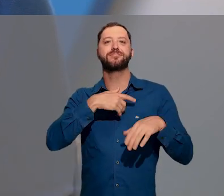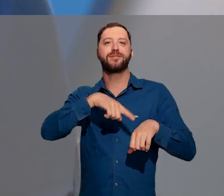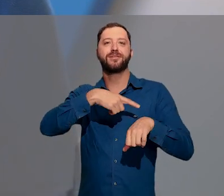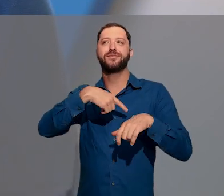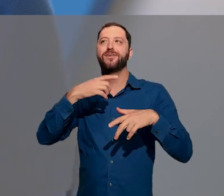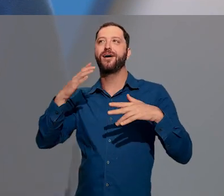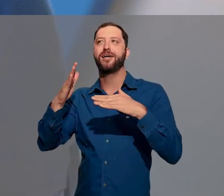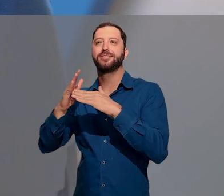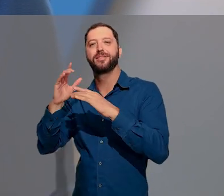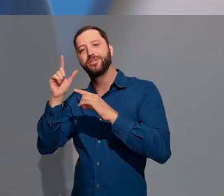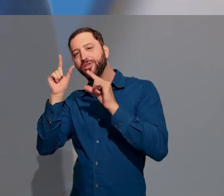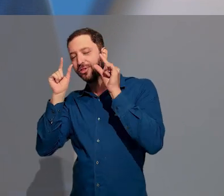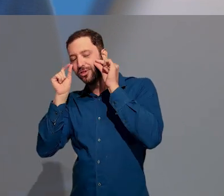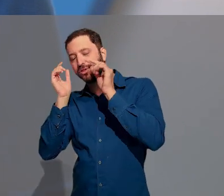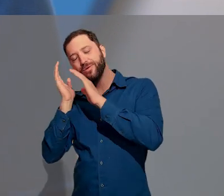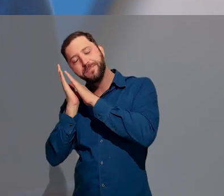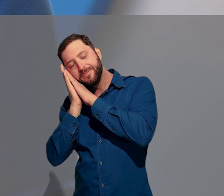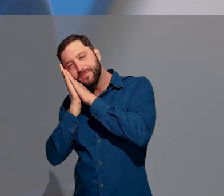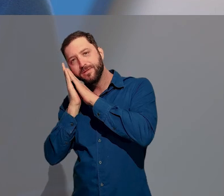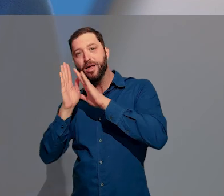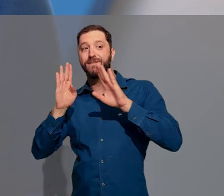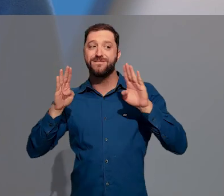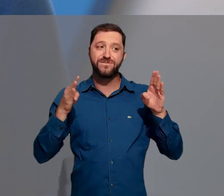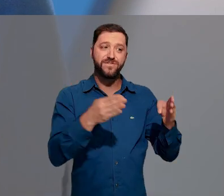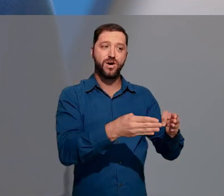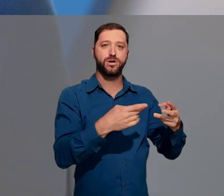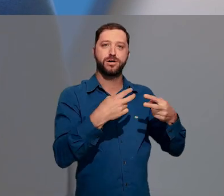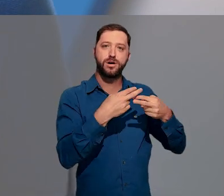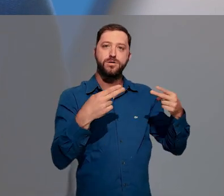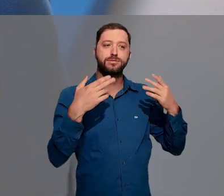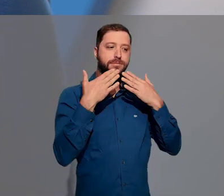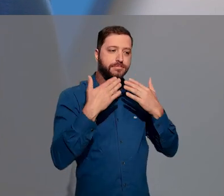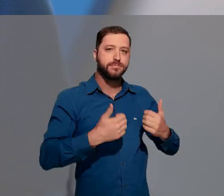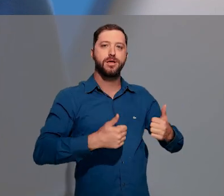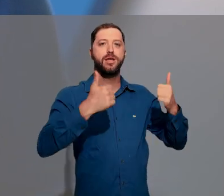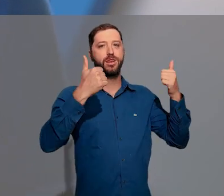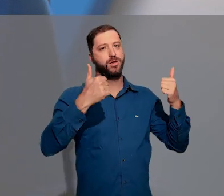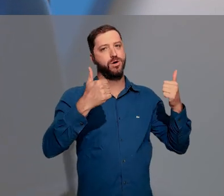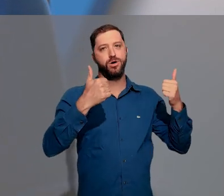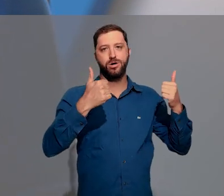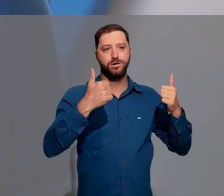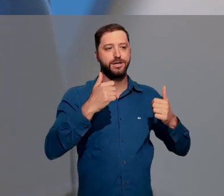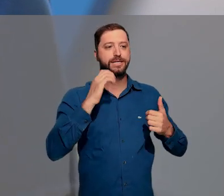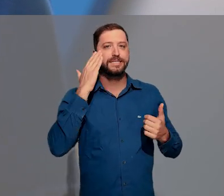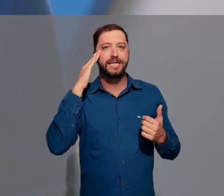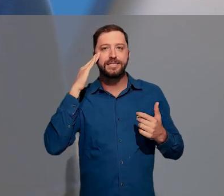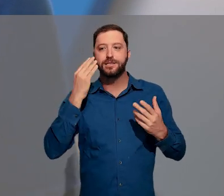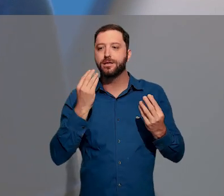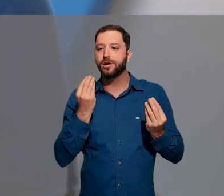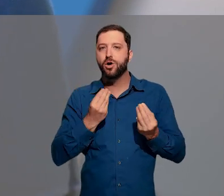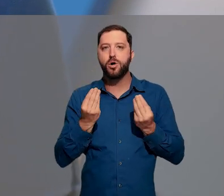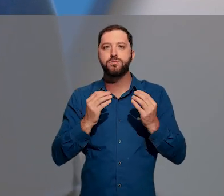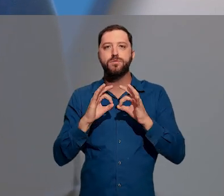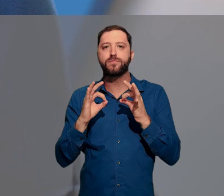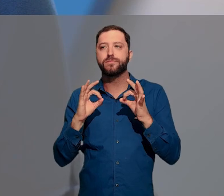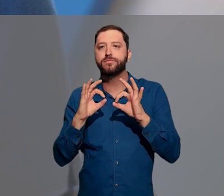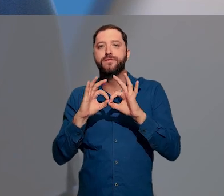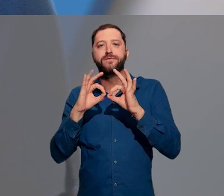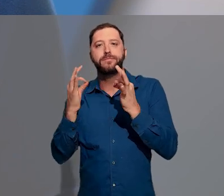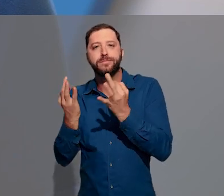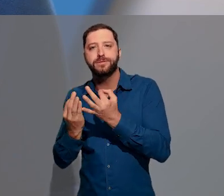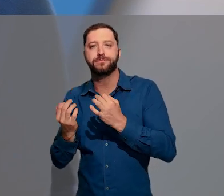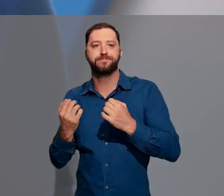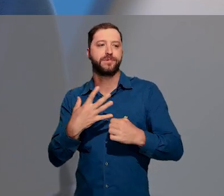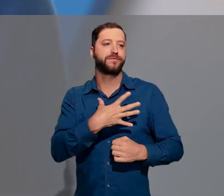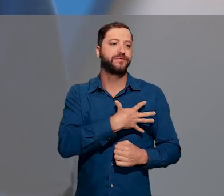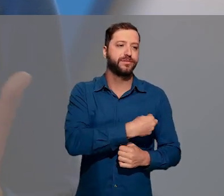hora da gente dormir, a gente está ali focada em fazer o melhor para atender a necessidade da nossa família, dos nossos